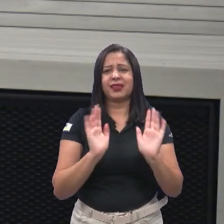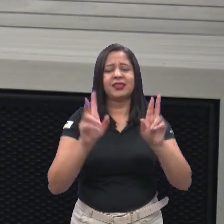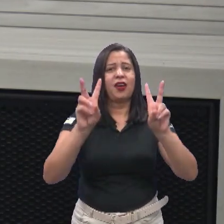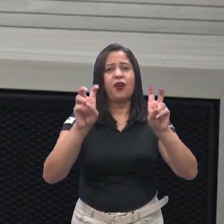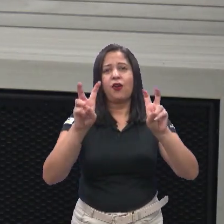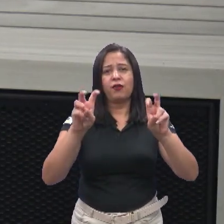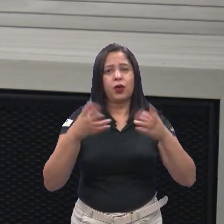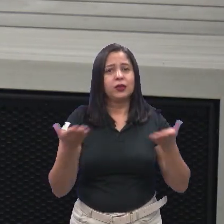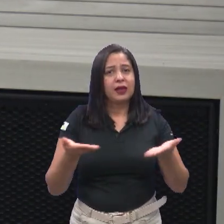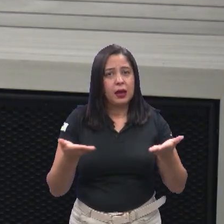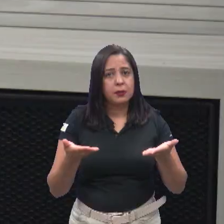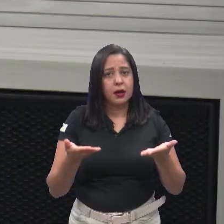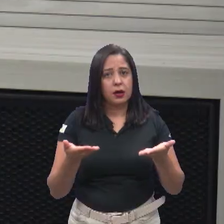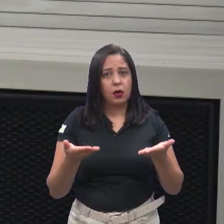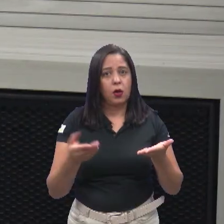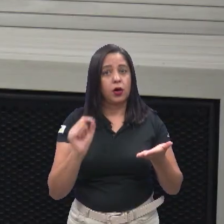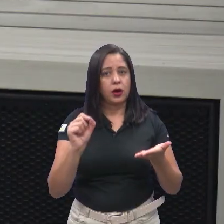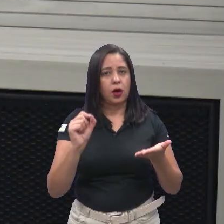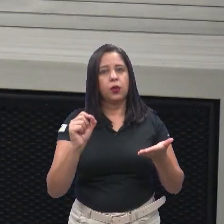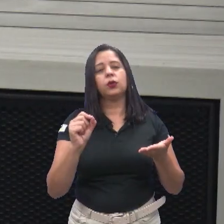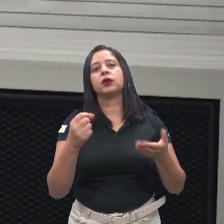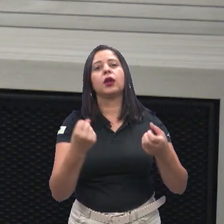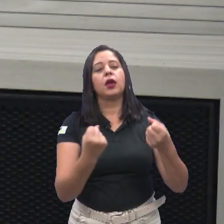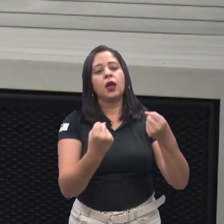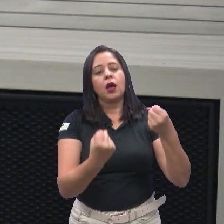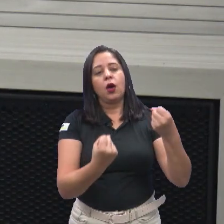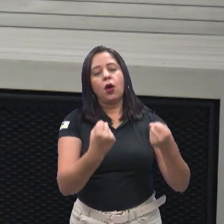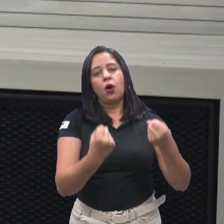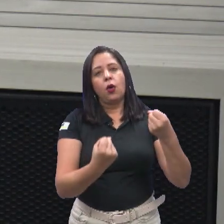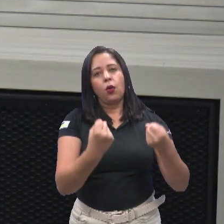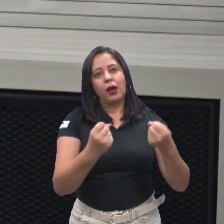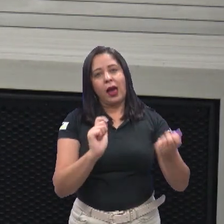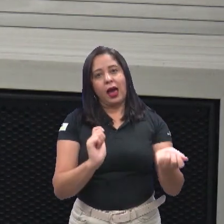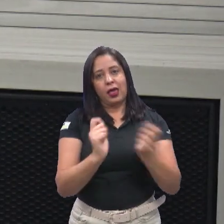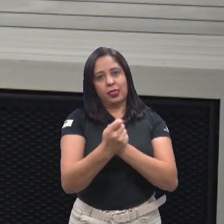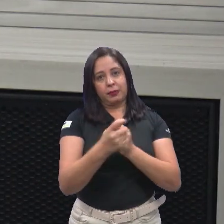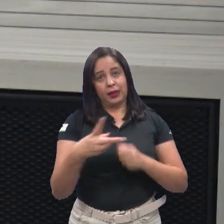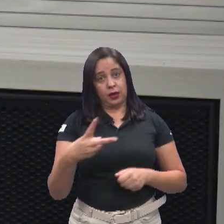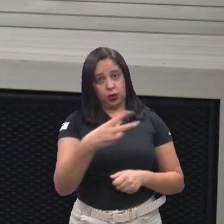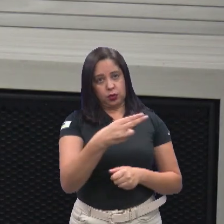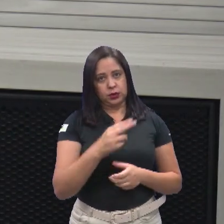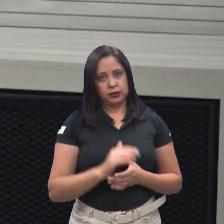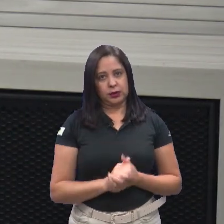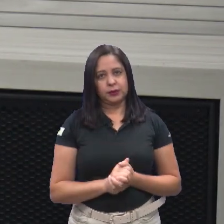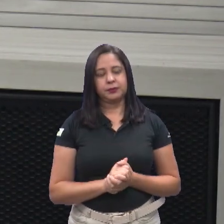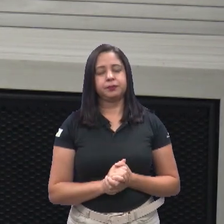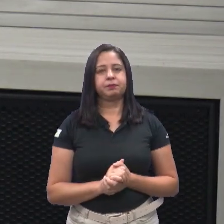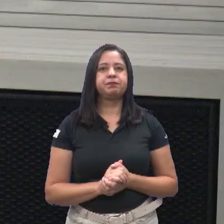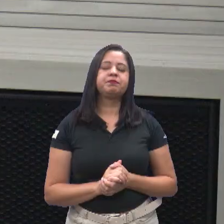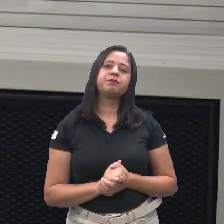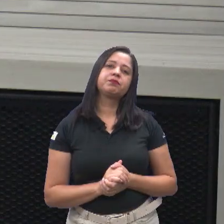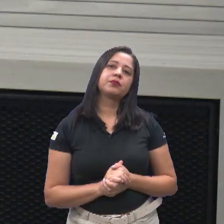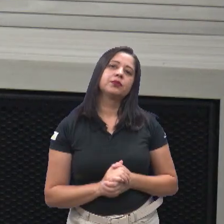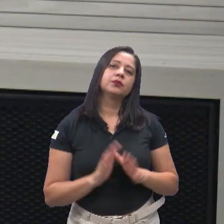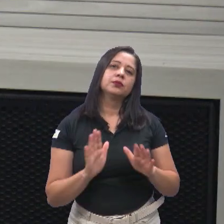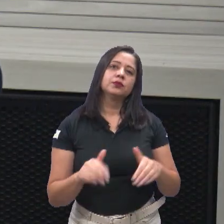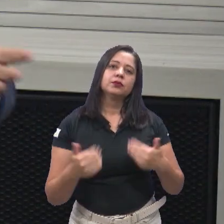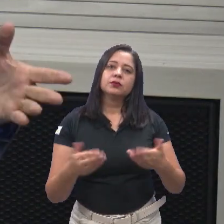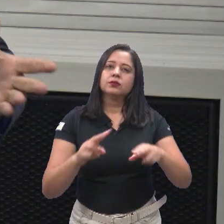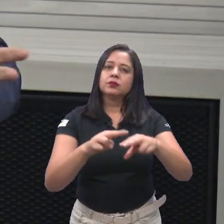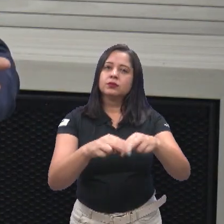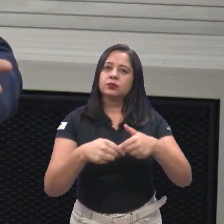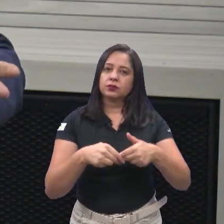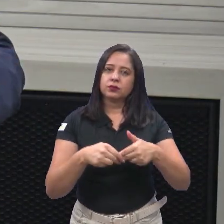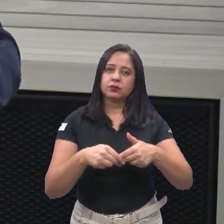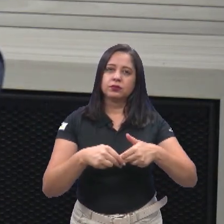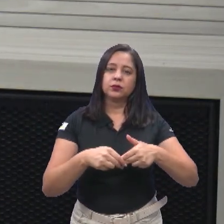acontecendo agora, que é a retirada de mais de 50 famílias aí que deixaram, entendeu? Então, é por isso que causou